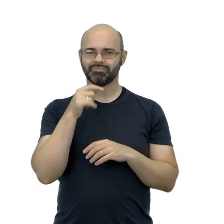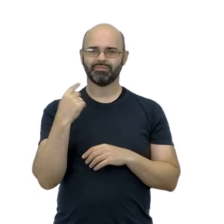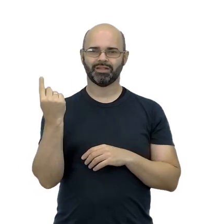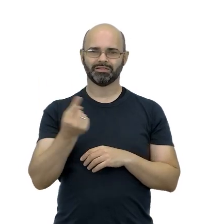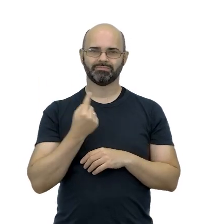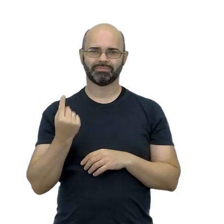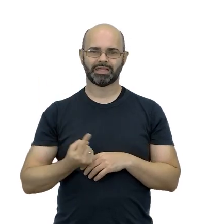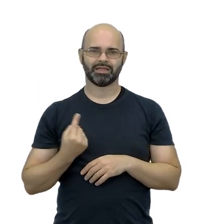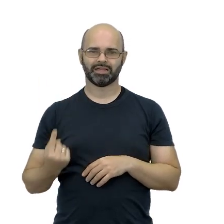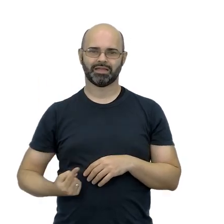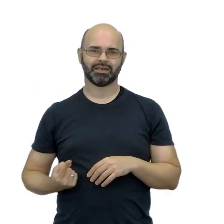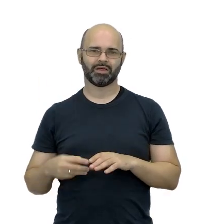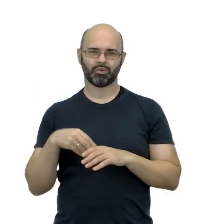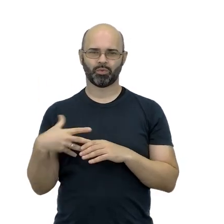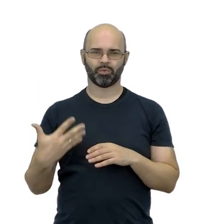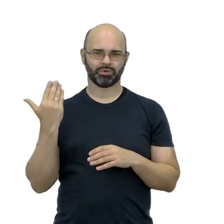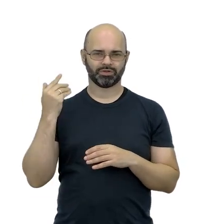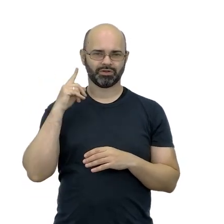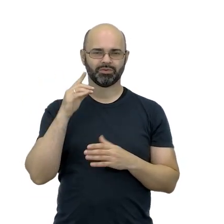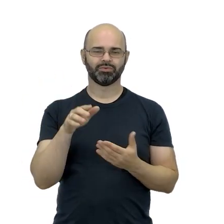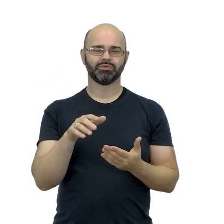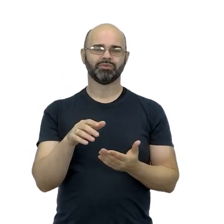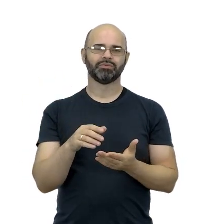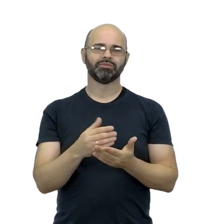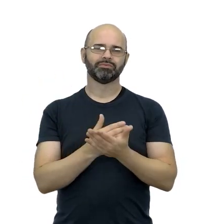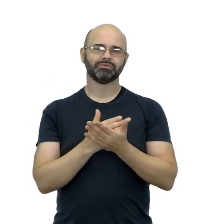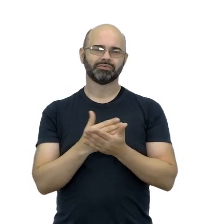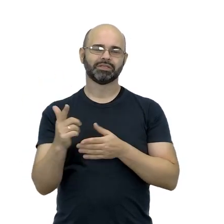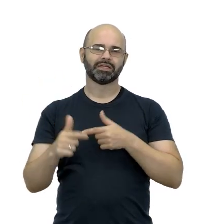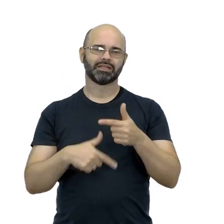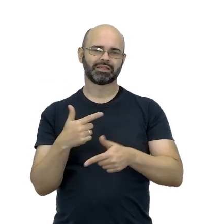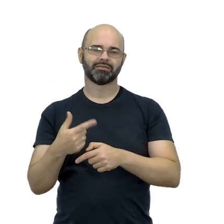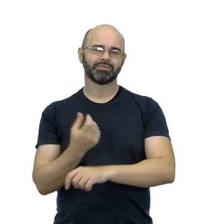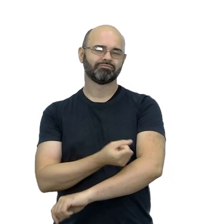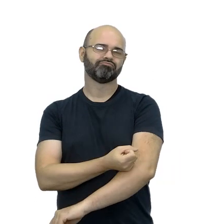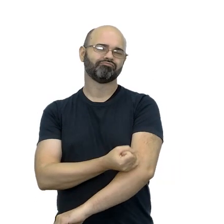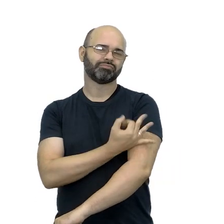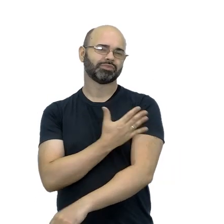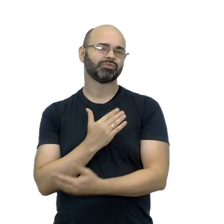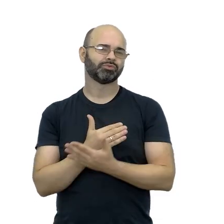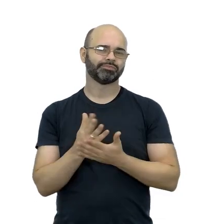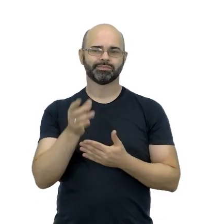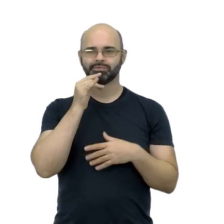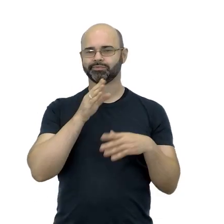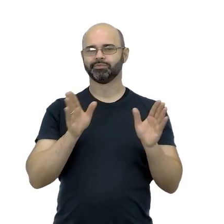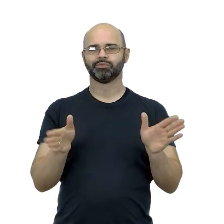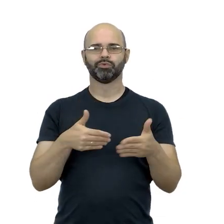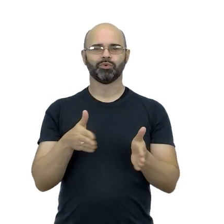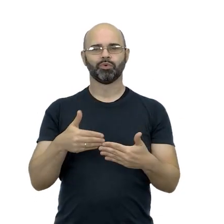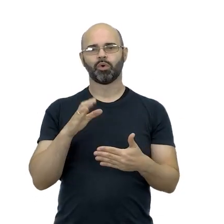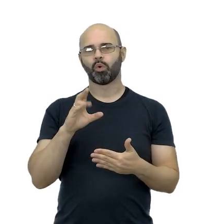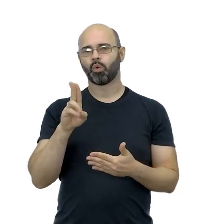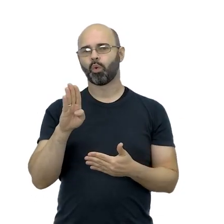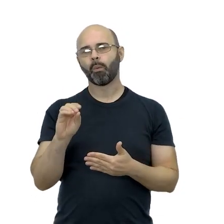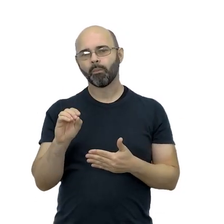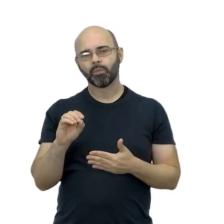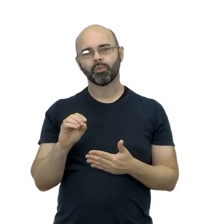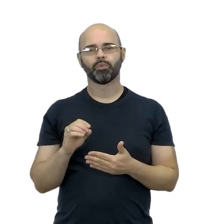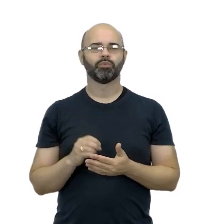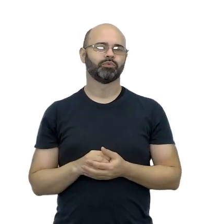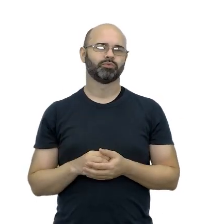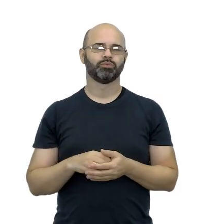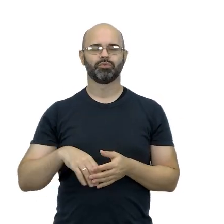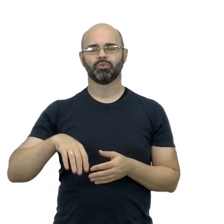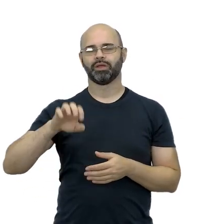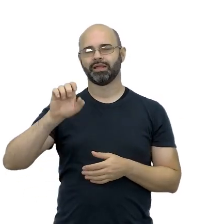gente lembra, a gente começa lá no ciclo 1, trabalhar talvez com as primeiras figuras, com um cubo, e vamos chamar aí de um